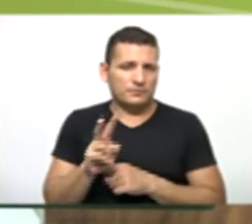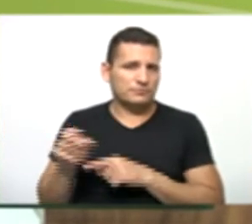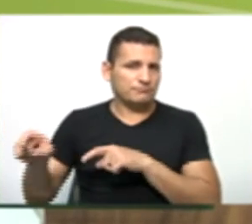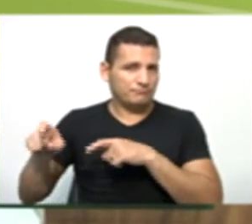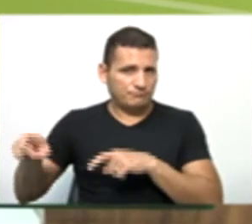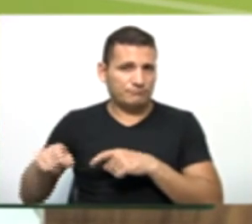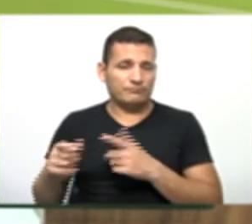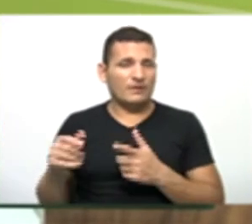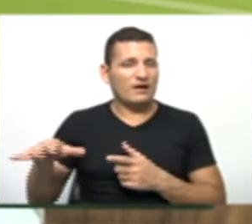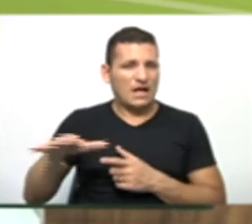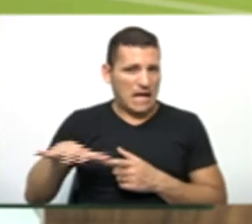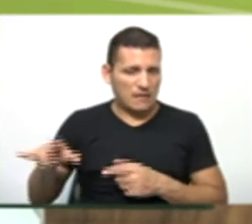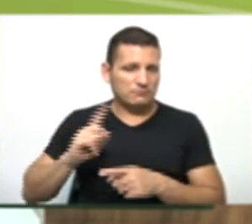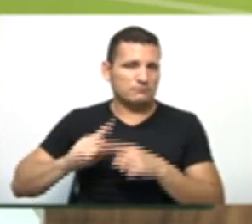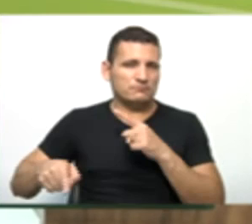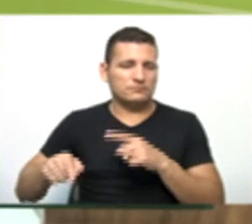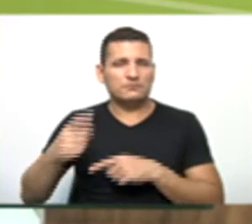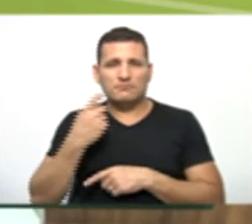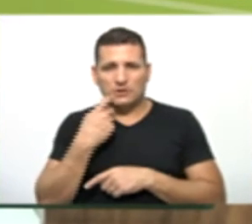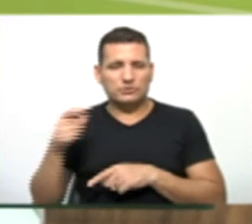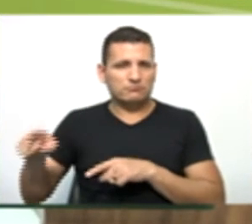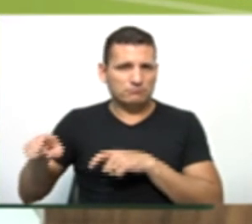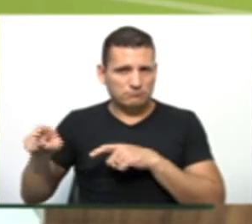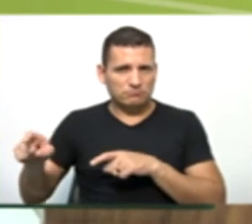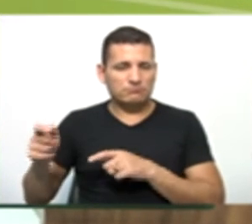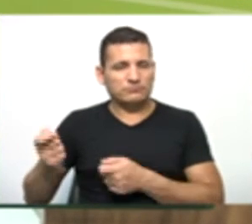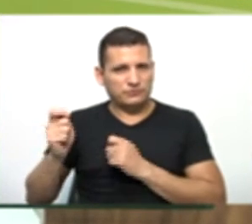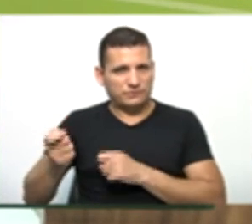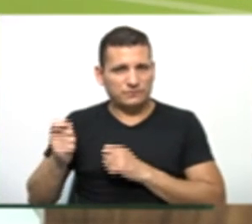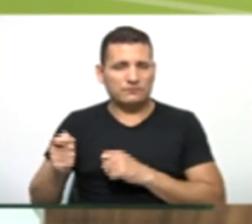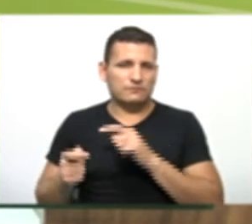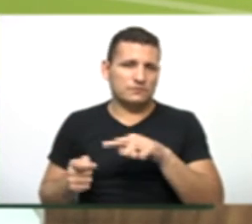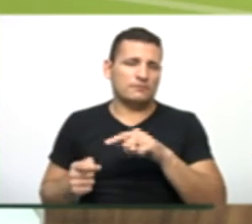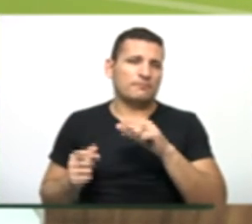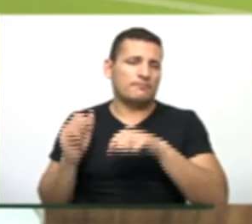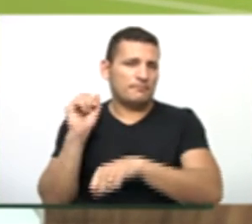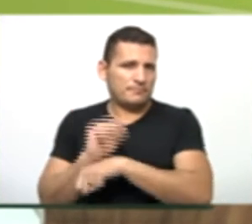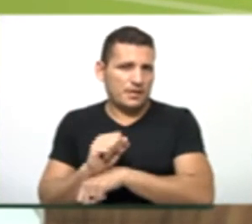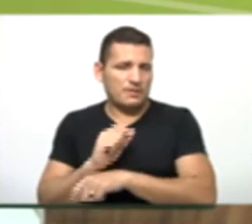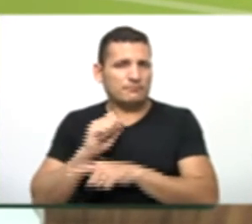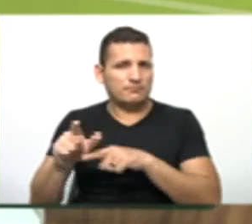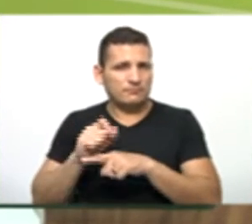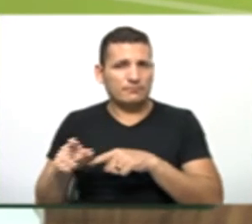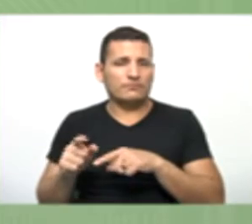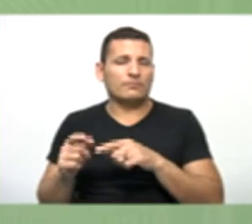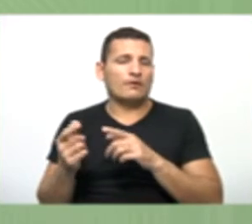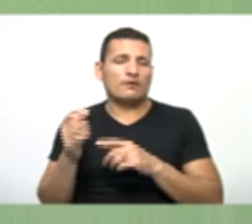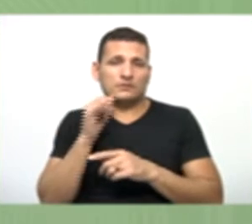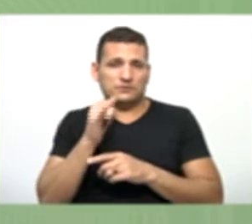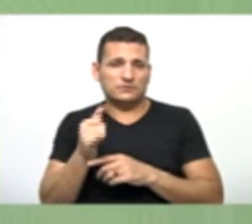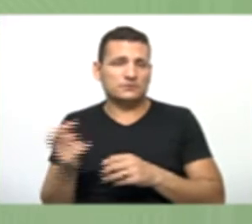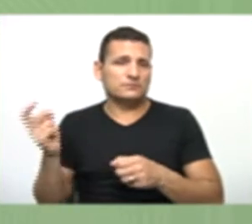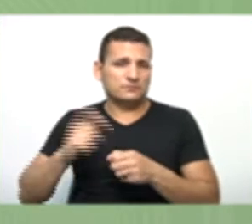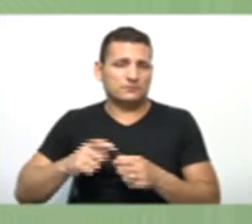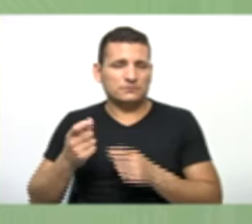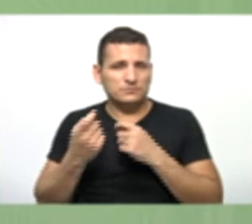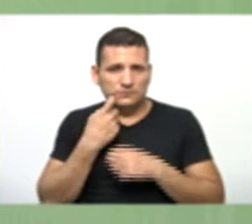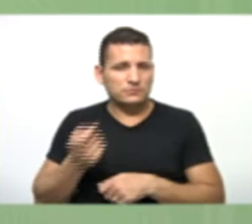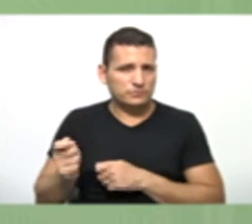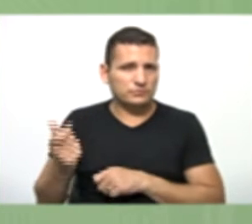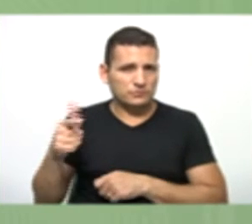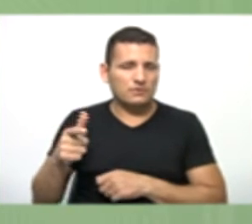piracema, onde é proibido a pesca, você cessa os pagamentos e retoma assim que terminar o período de piracema. Perfeito. Uma